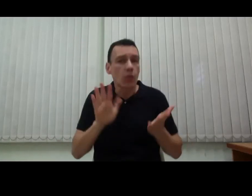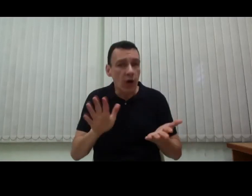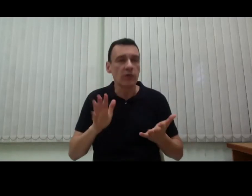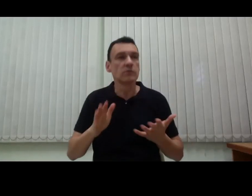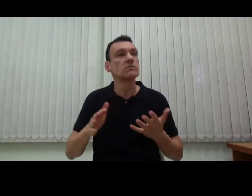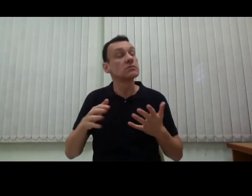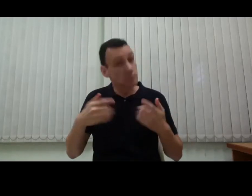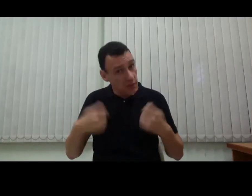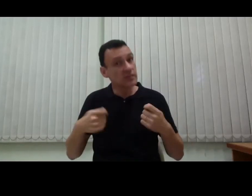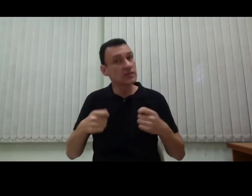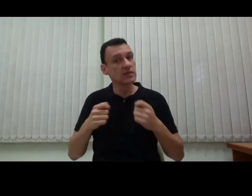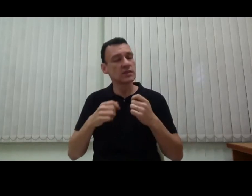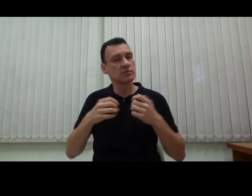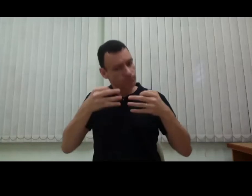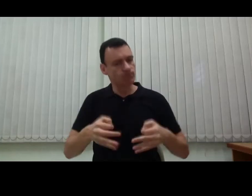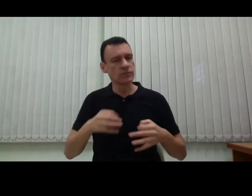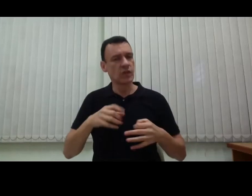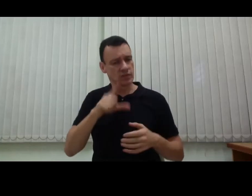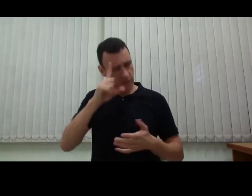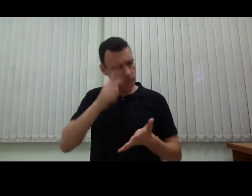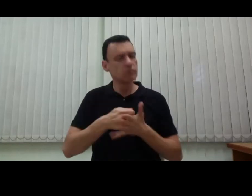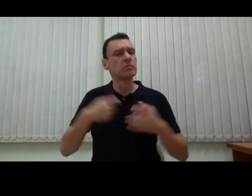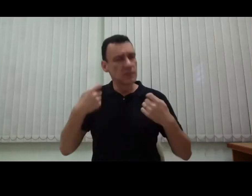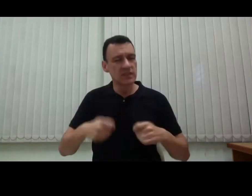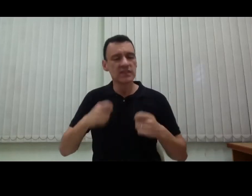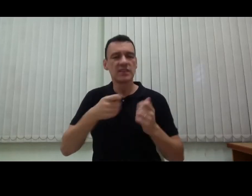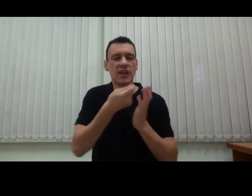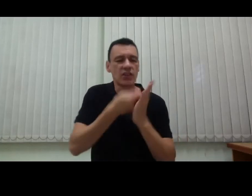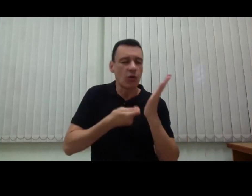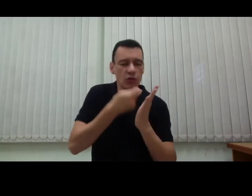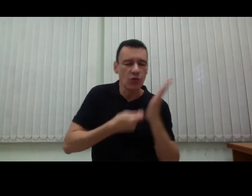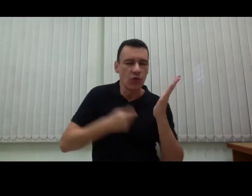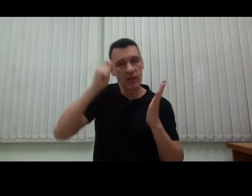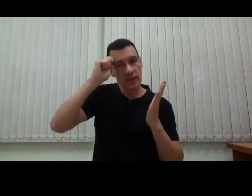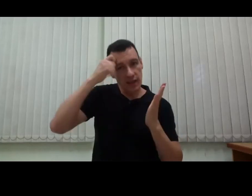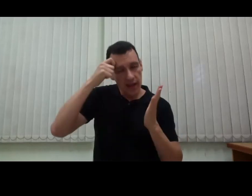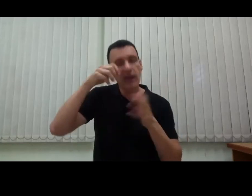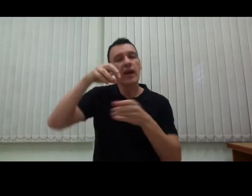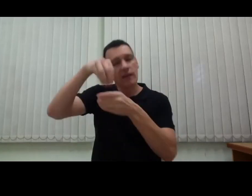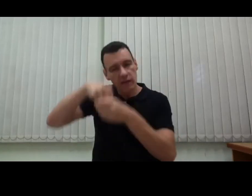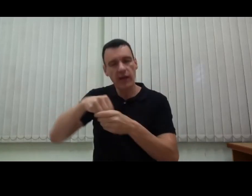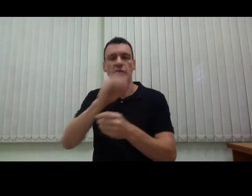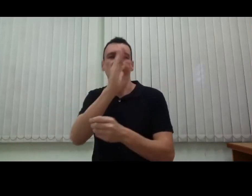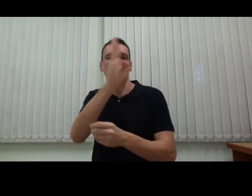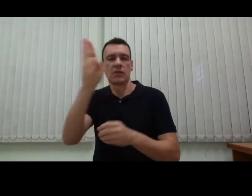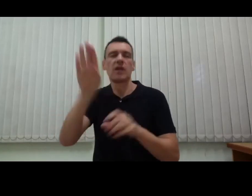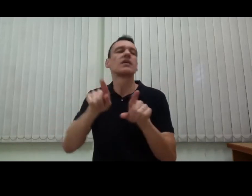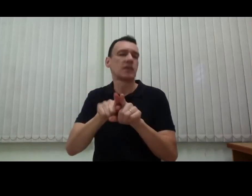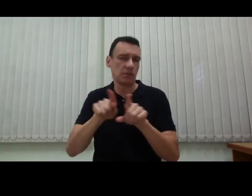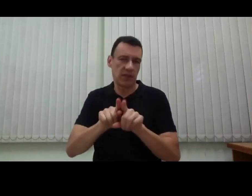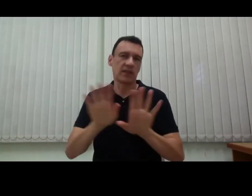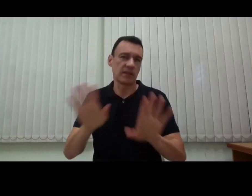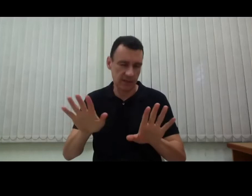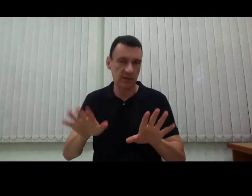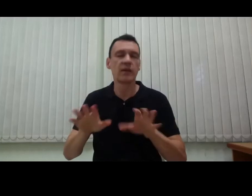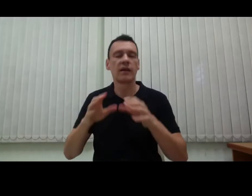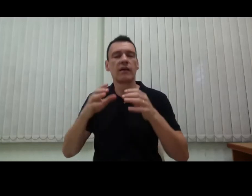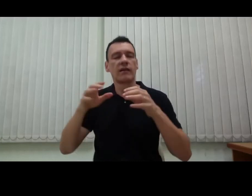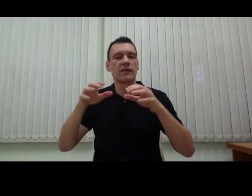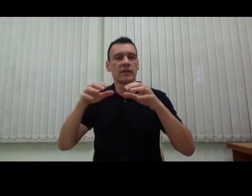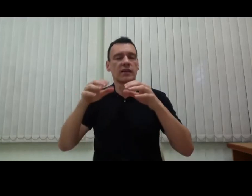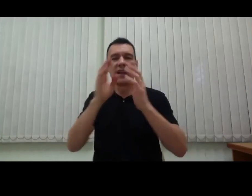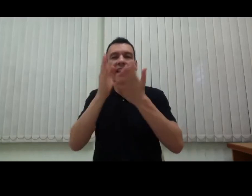escritores e escritoras negras nesses acervos, né? Então, durante 7 anos, eu pude,